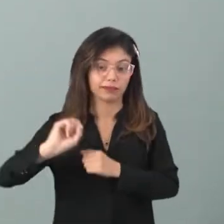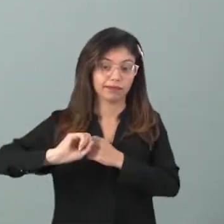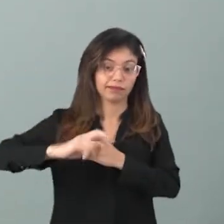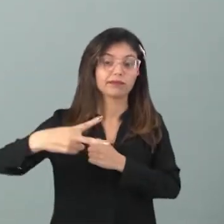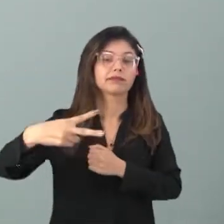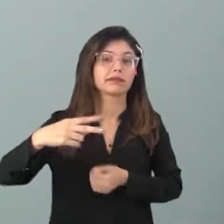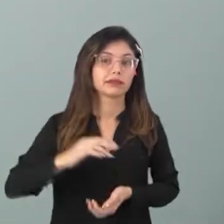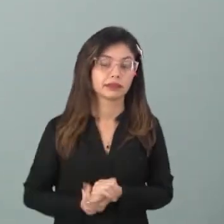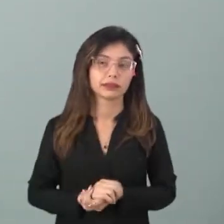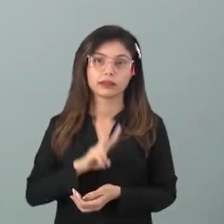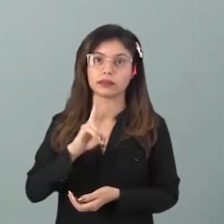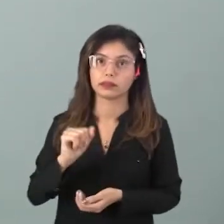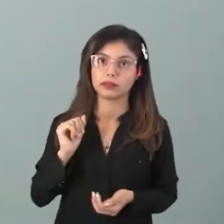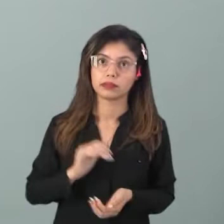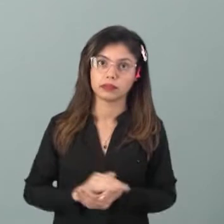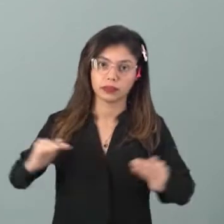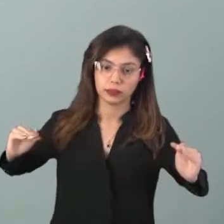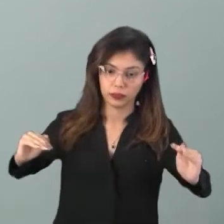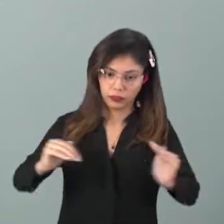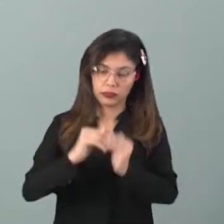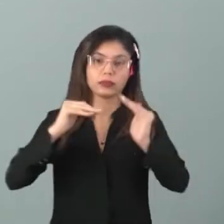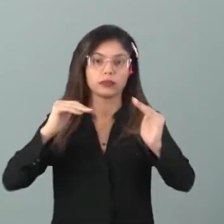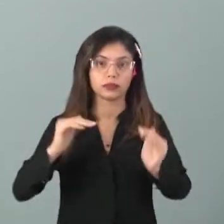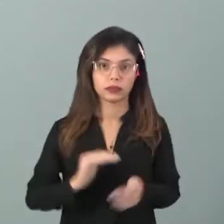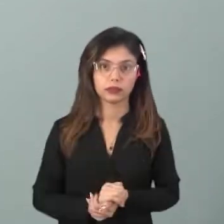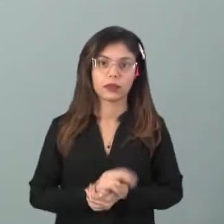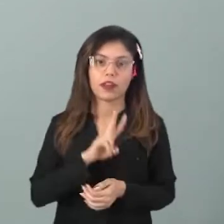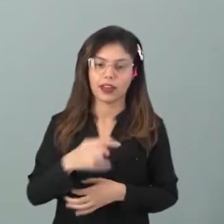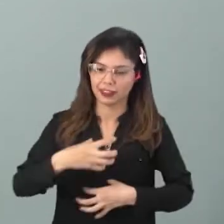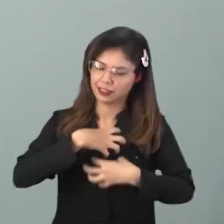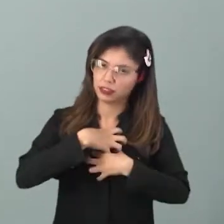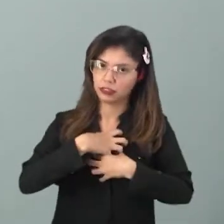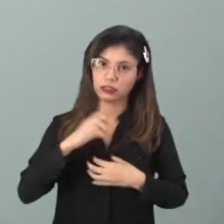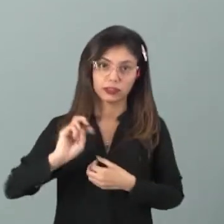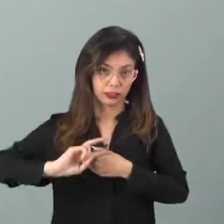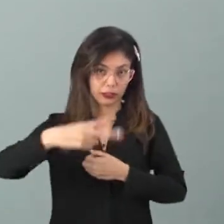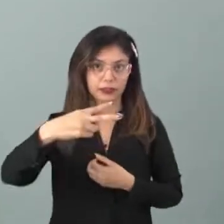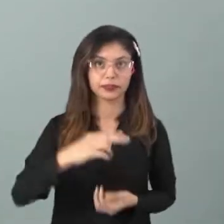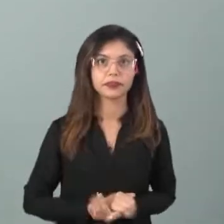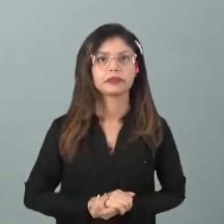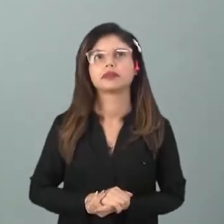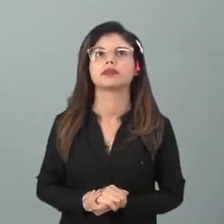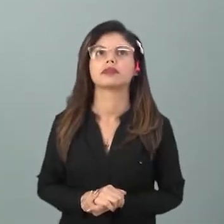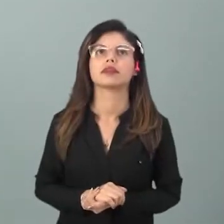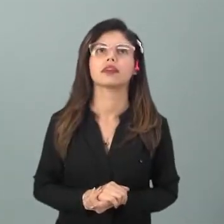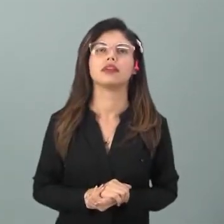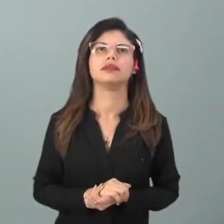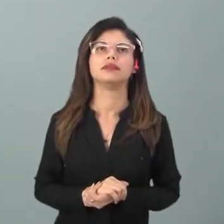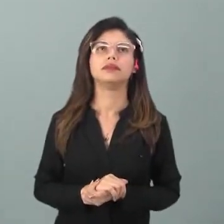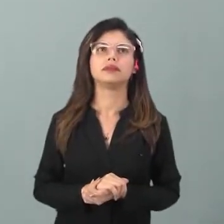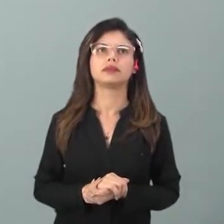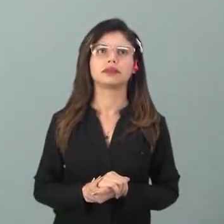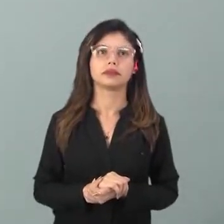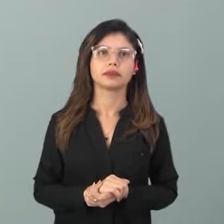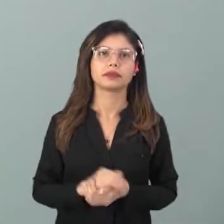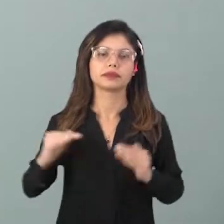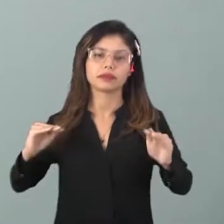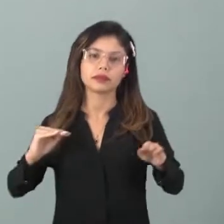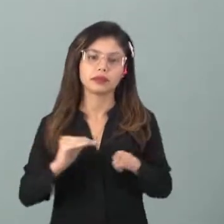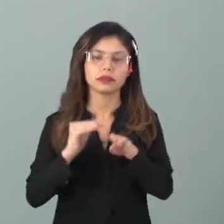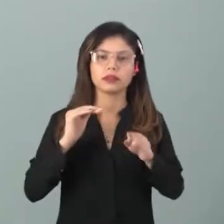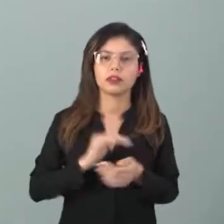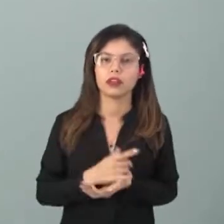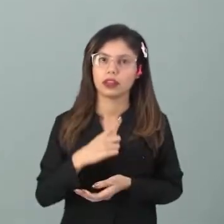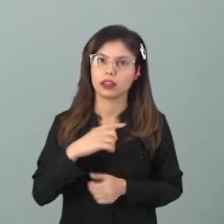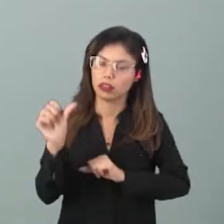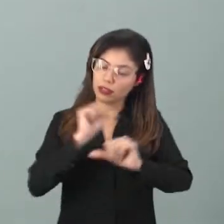né, se encostando, vão gerar colisões e nós vamos acabar sentindo essas consequências, tá? E o resultado aí dessas colisões, a gente vai